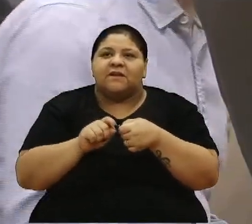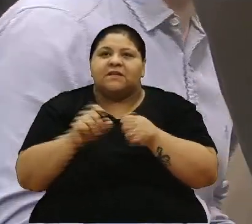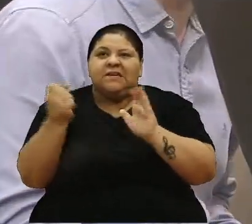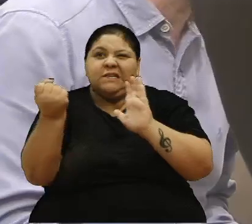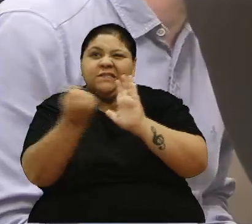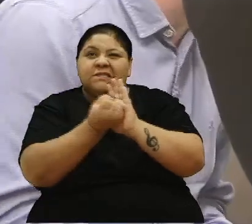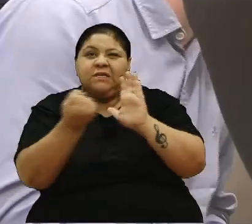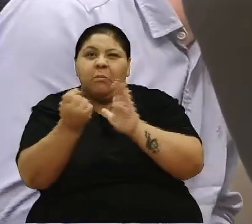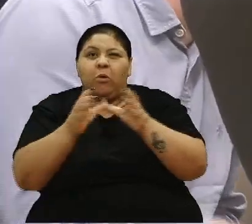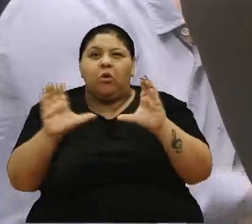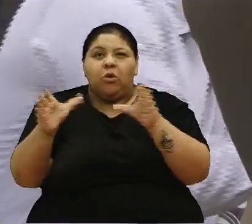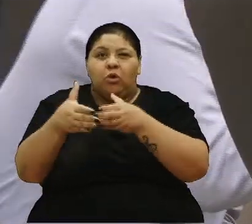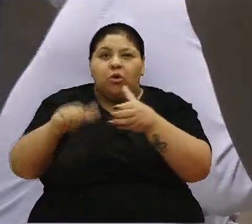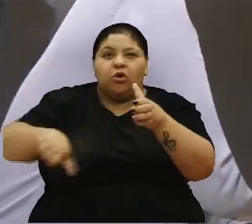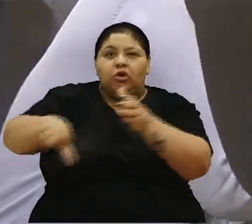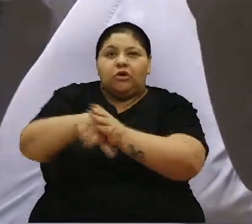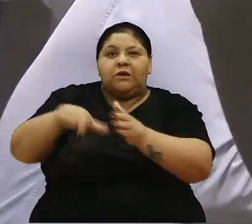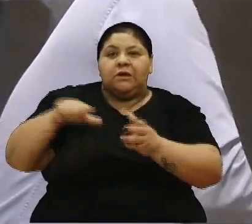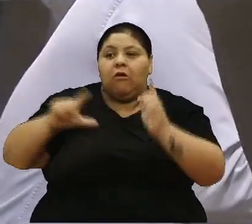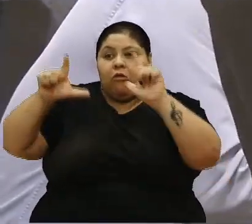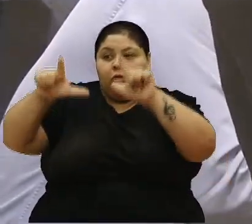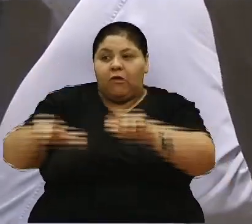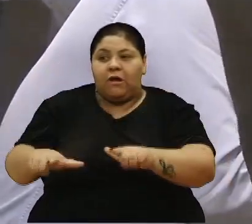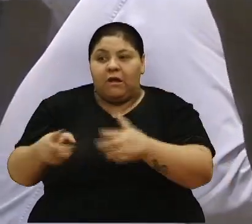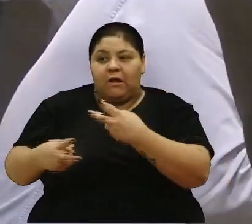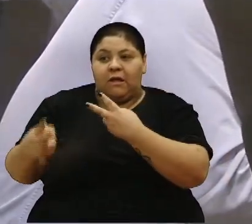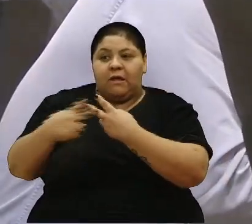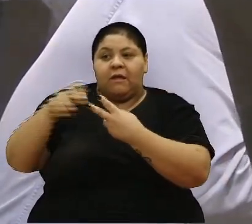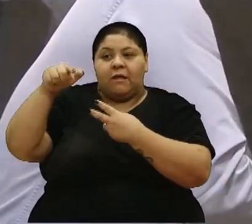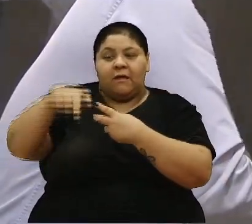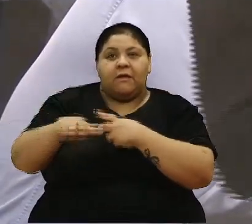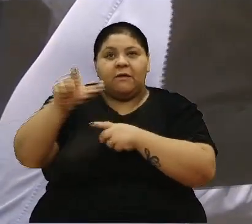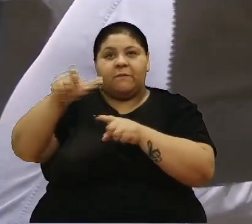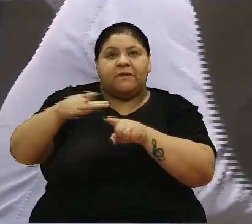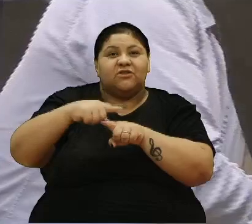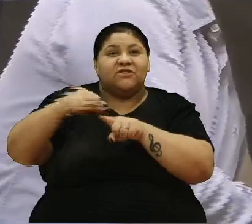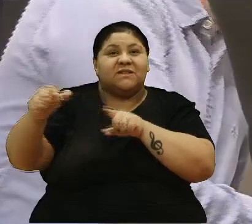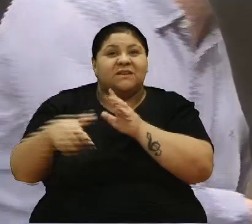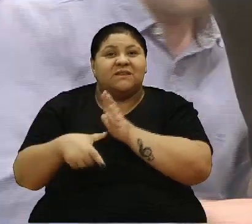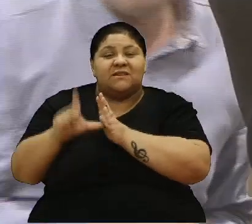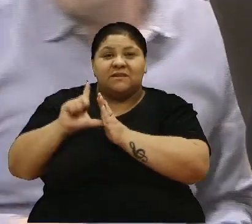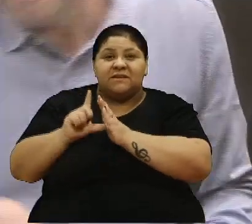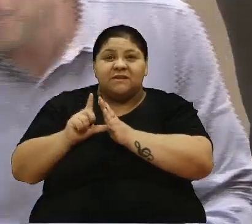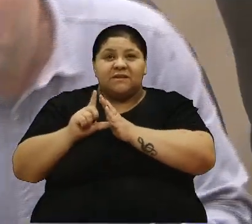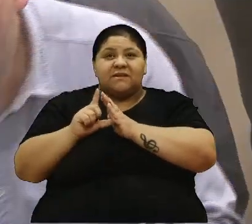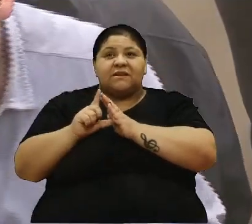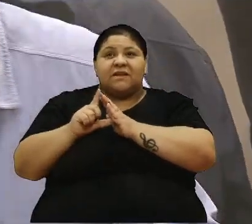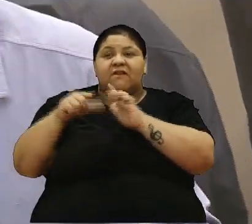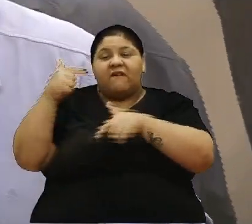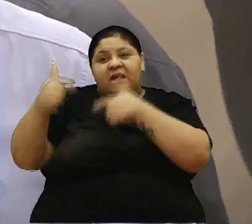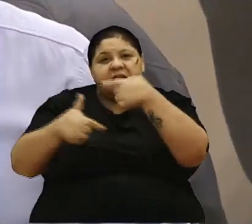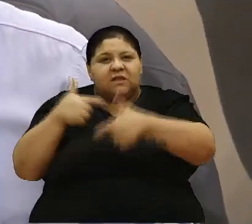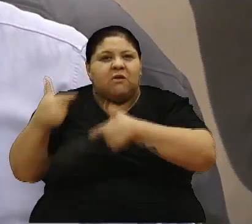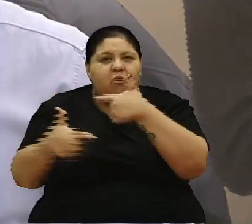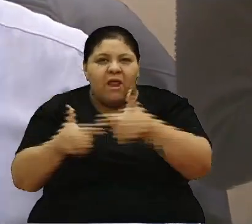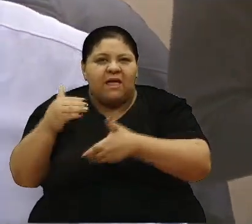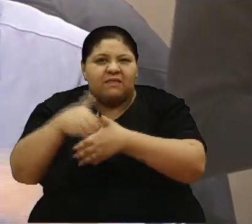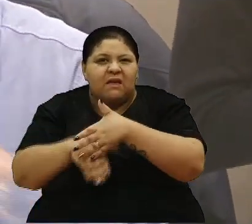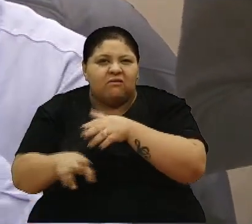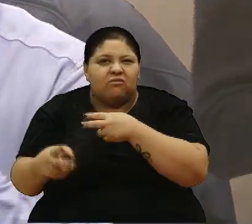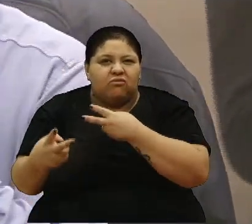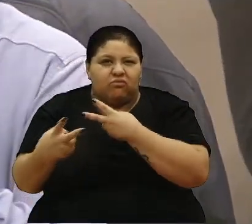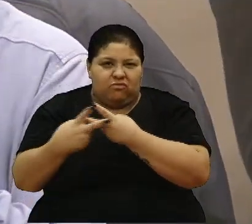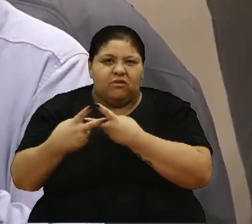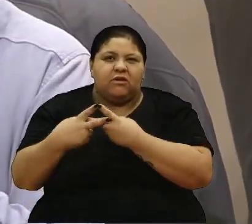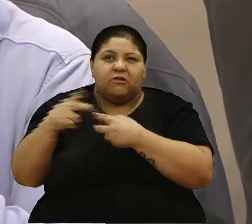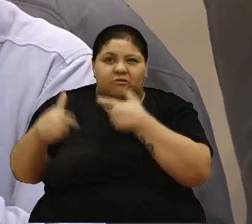nenhuma facção, tem um lugar especial no presídio e essa pessoa vai sair antes. Ela vai fabricar mochila escolar, classe, né?